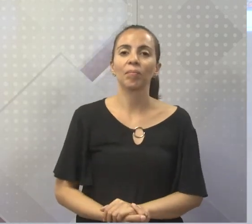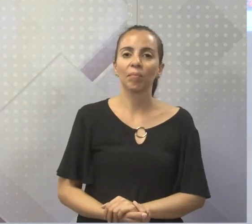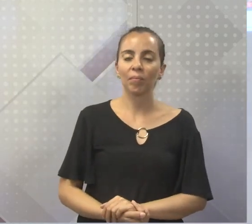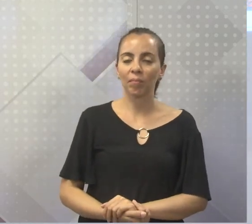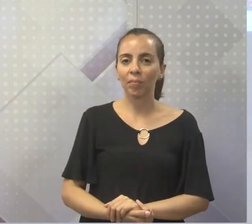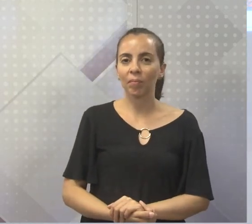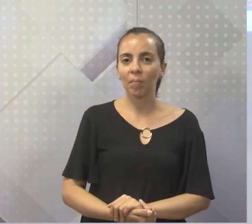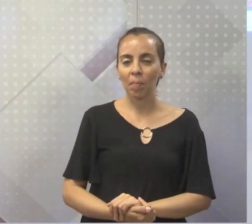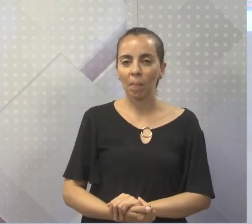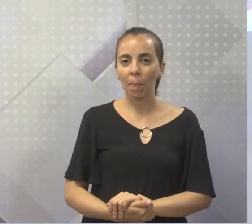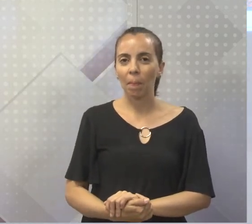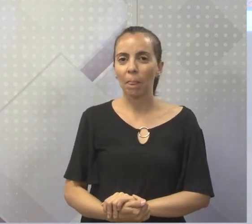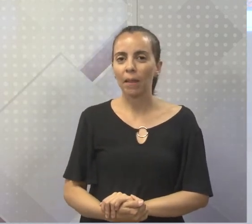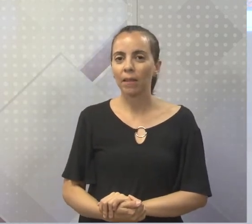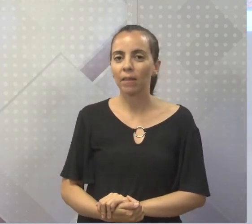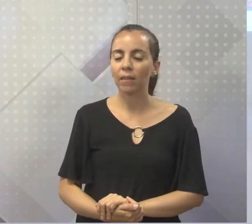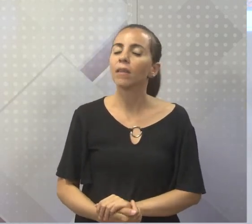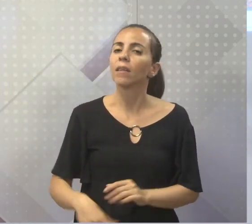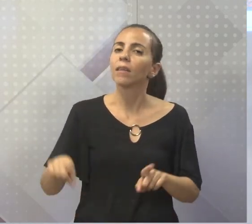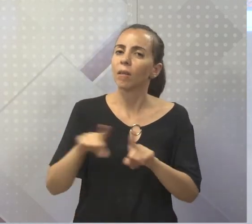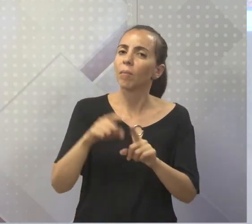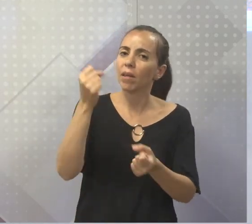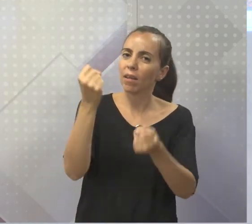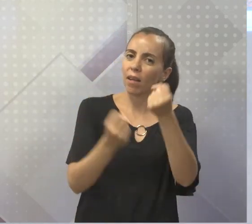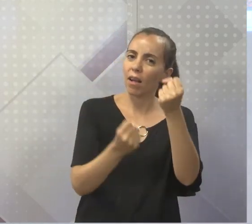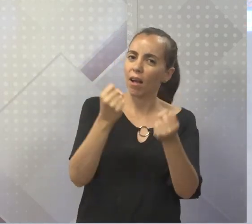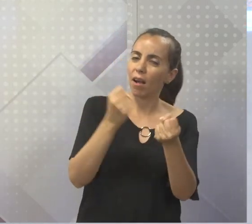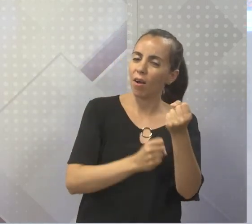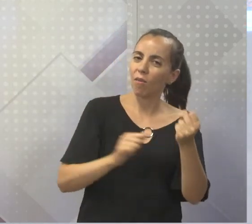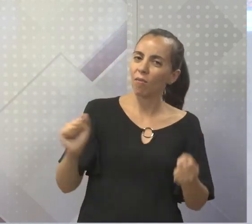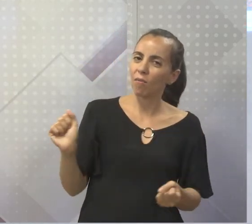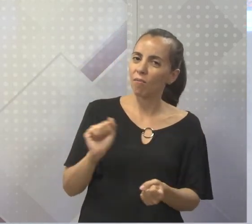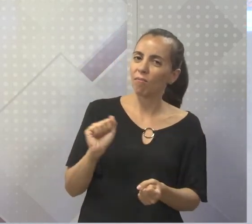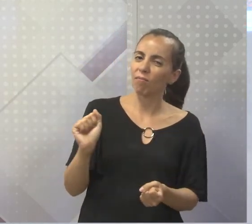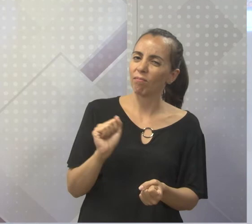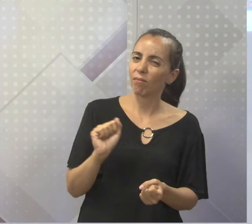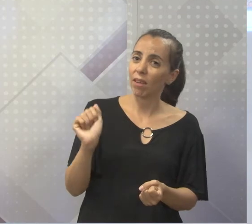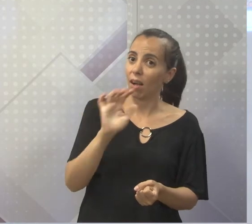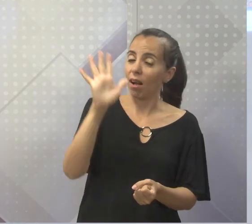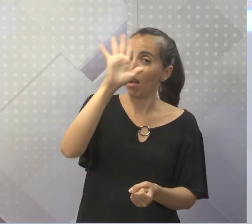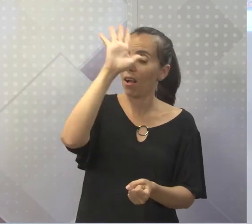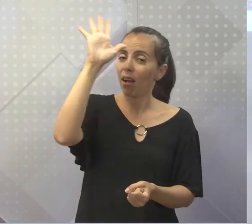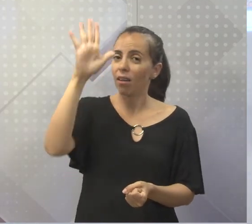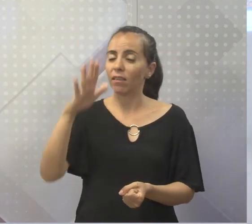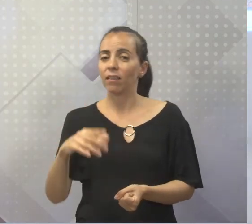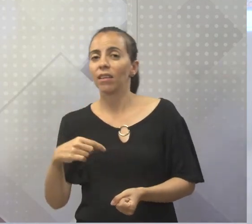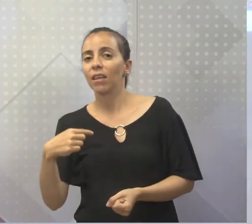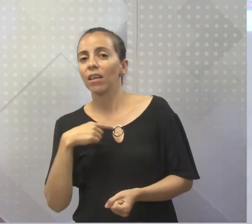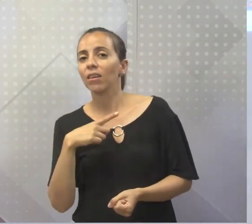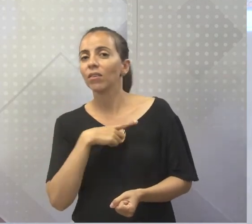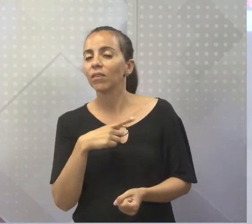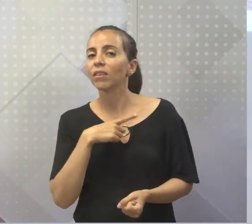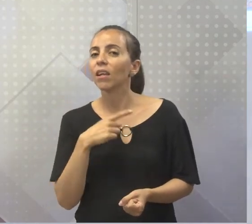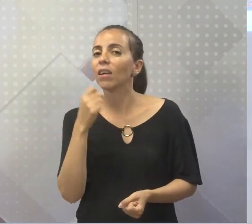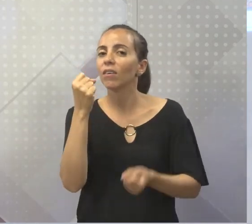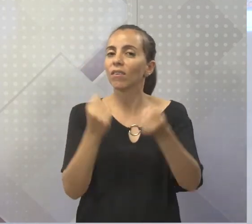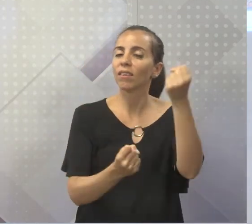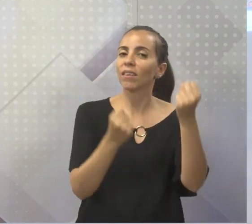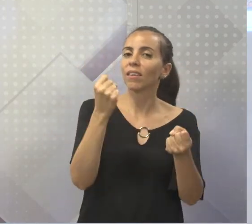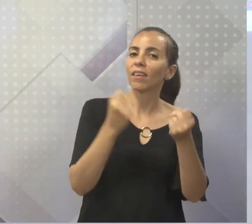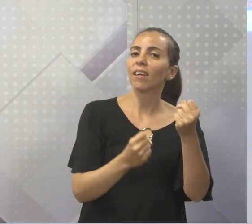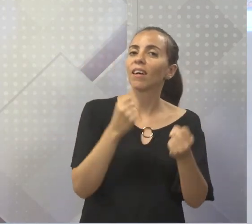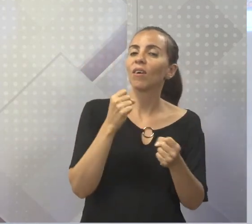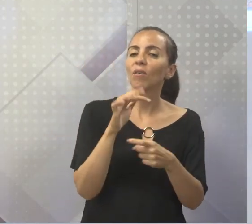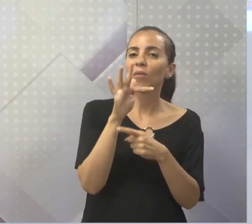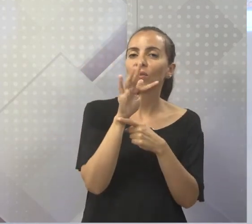isso você compra ó super Carrão né pronto eu tenho um Fusquinha Tá eu vou me leva para todo canto Eu só não arrumo namorado